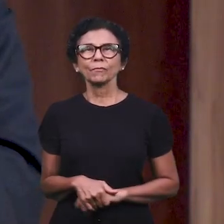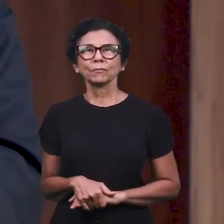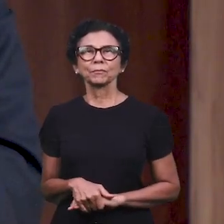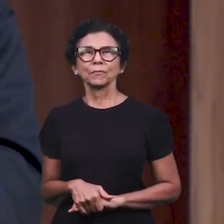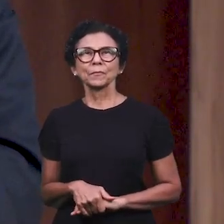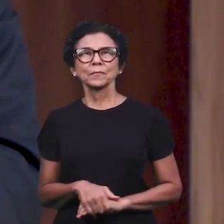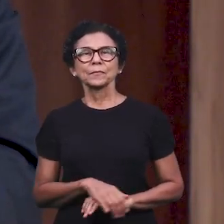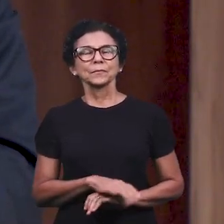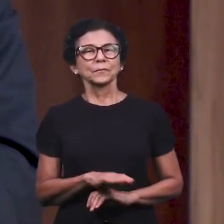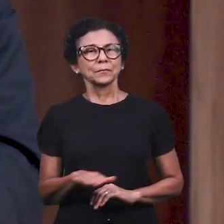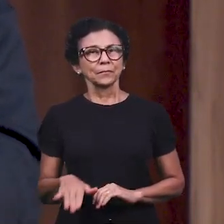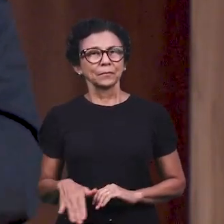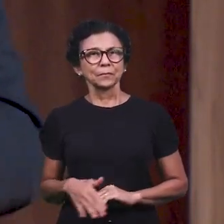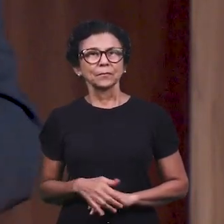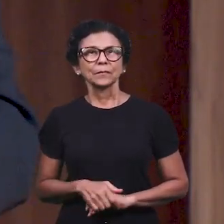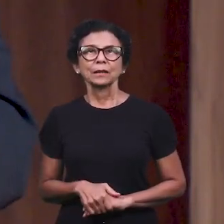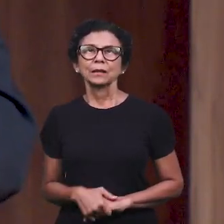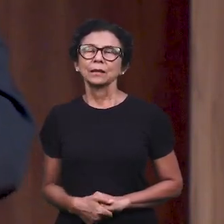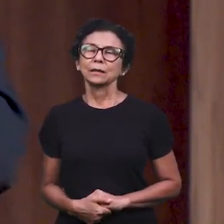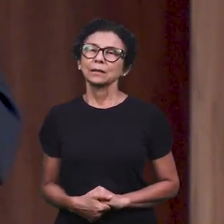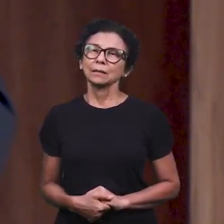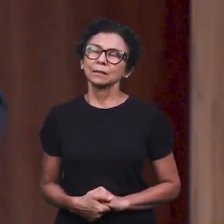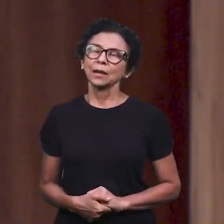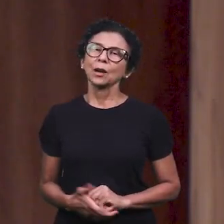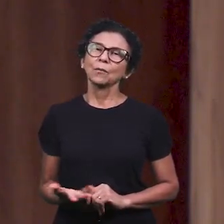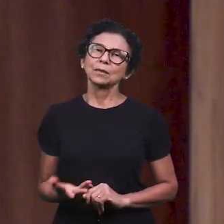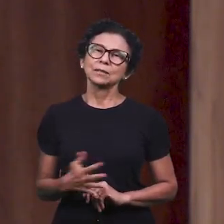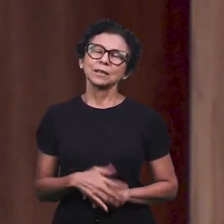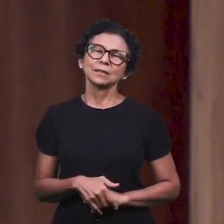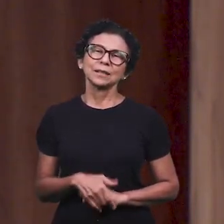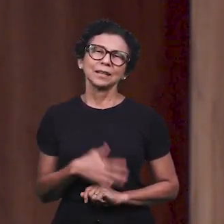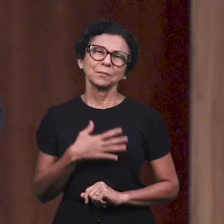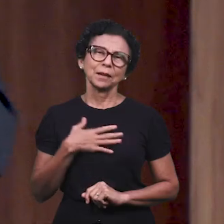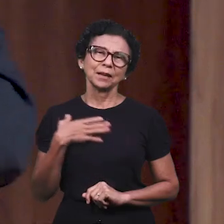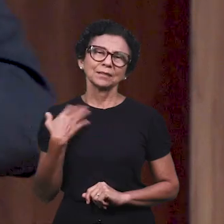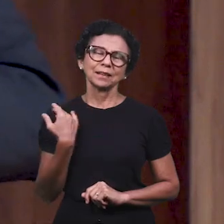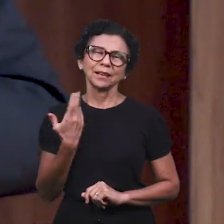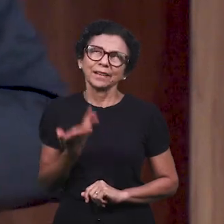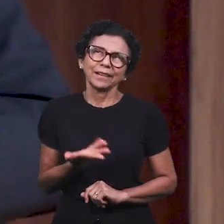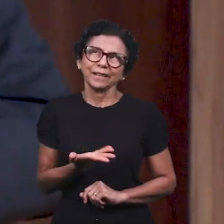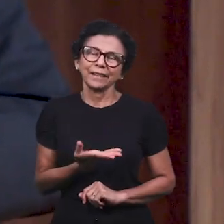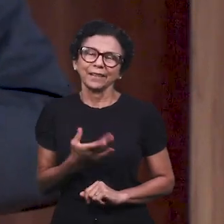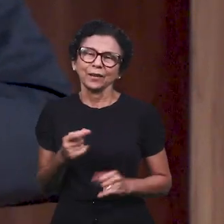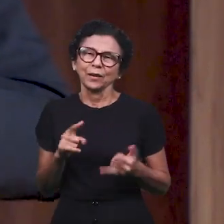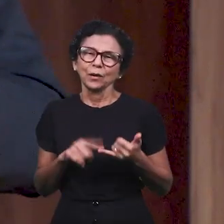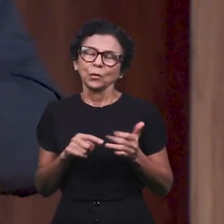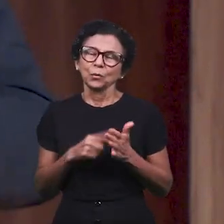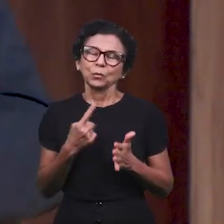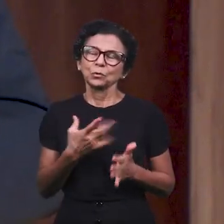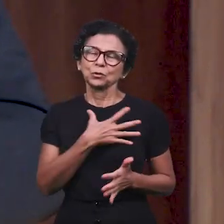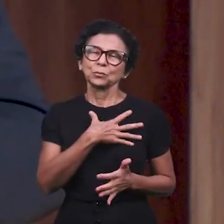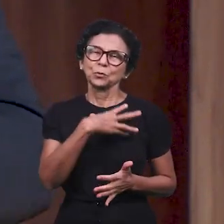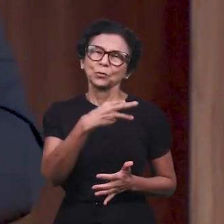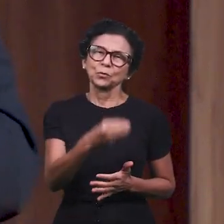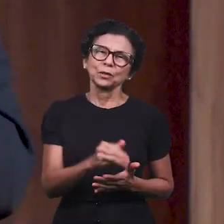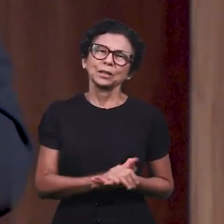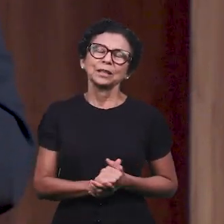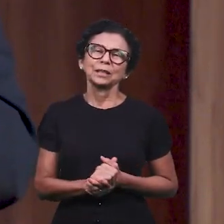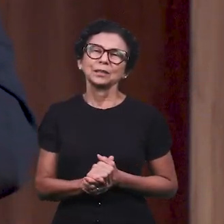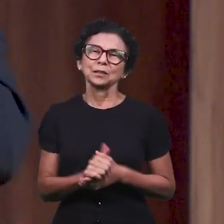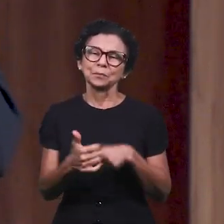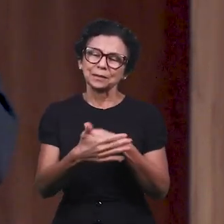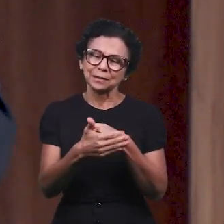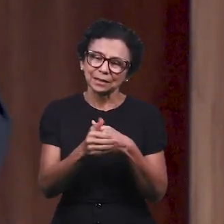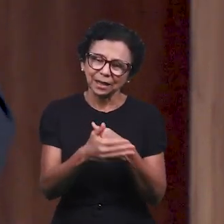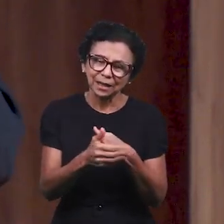7 meninos, geralmente o caçula, até por ser um pouco mais dengoso, porque é o seu último filho, os pais já estão mais amolecidos pela vida,